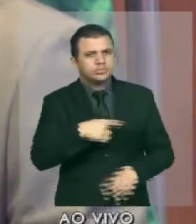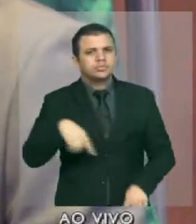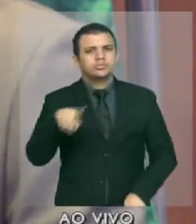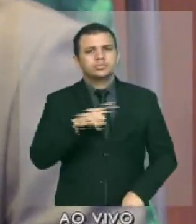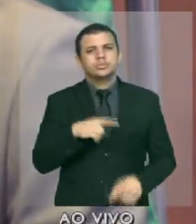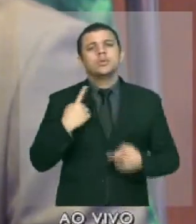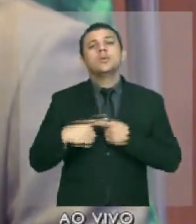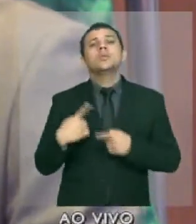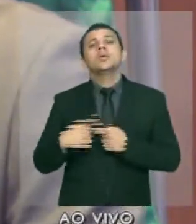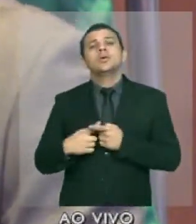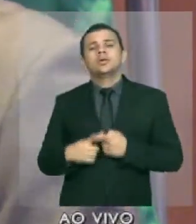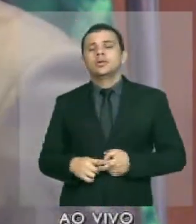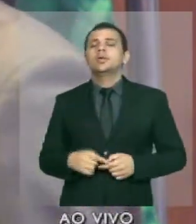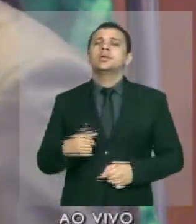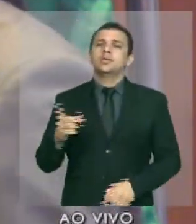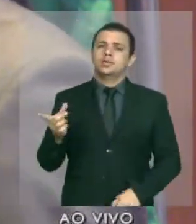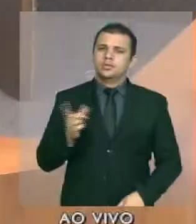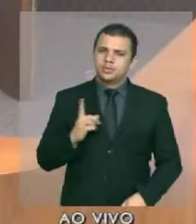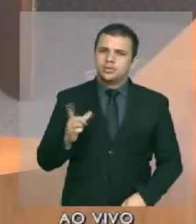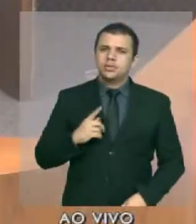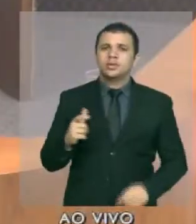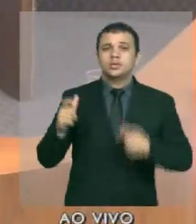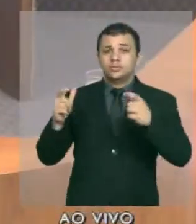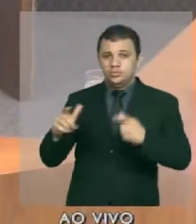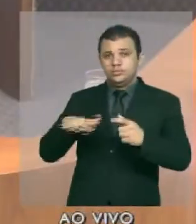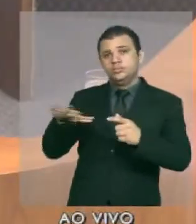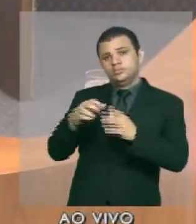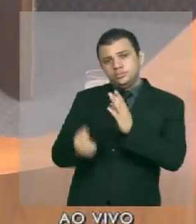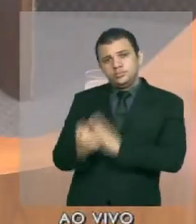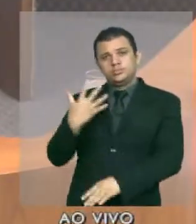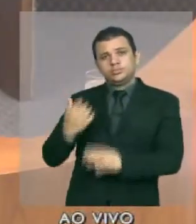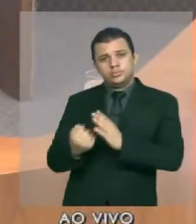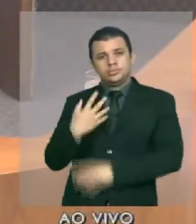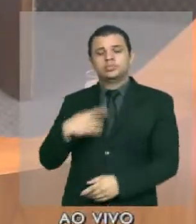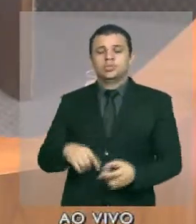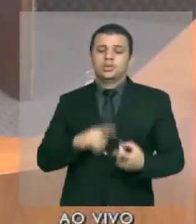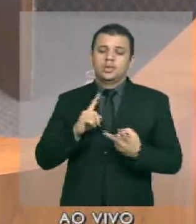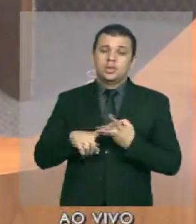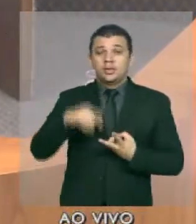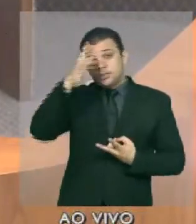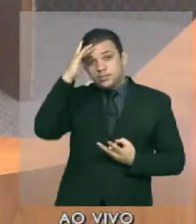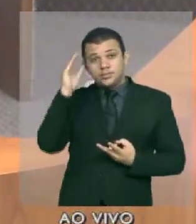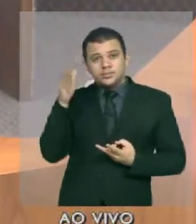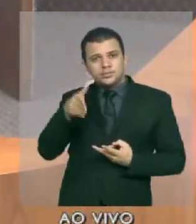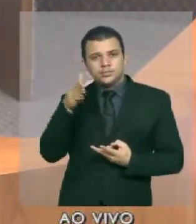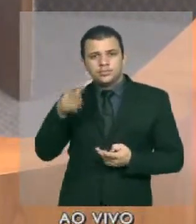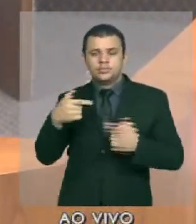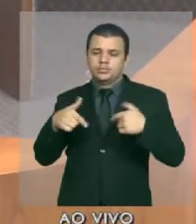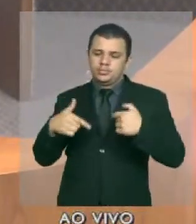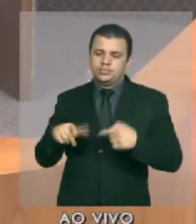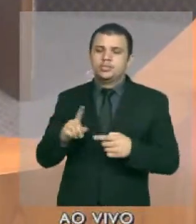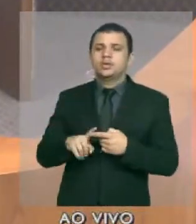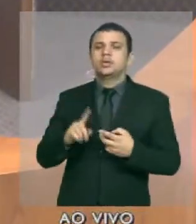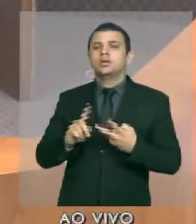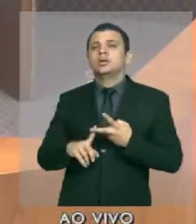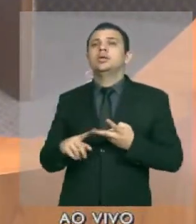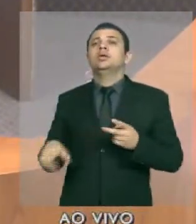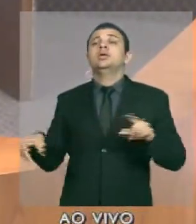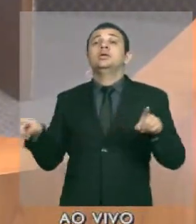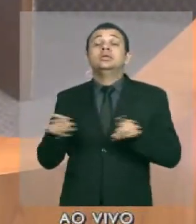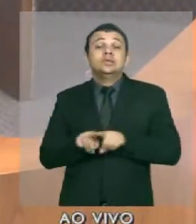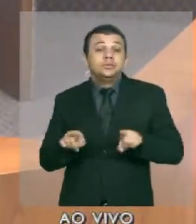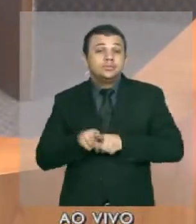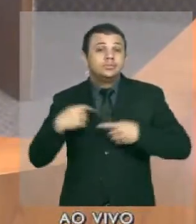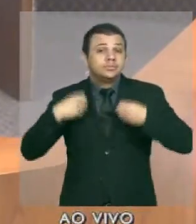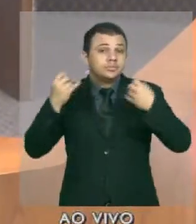ter o espaço para a produção nós temos a mão de obra necessária e faça um registro na audiência